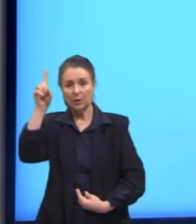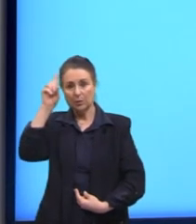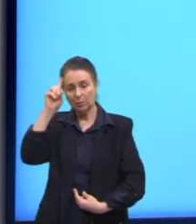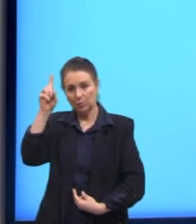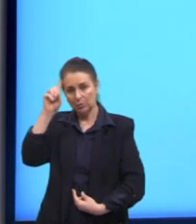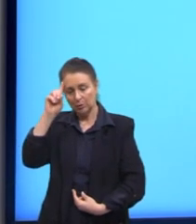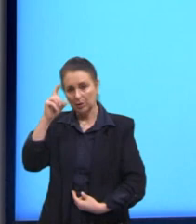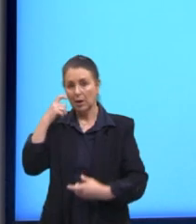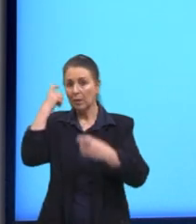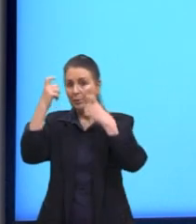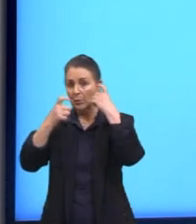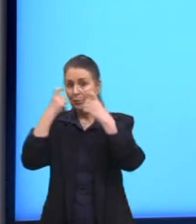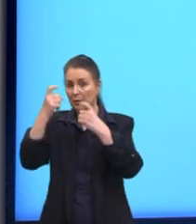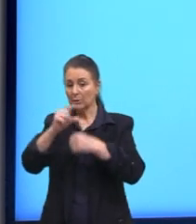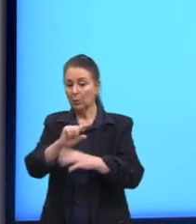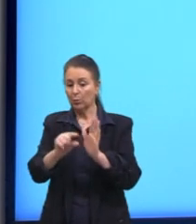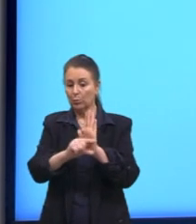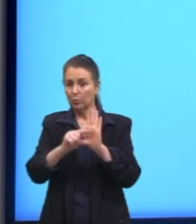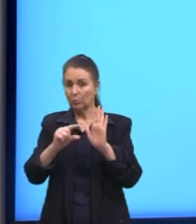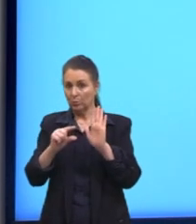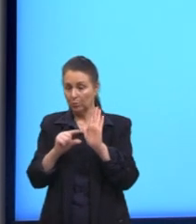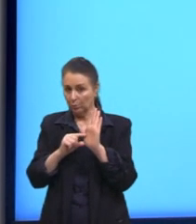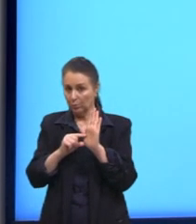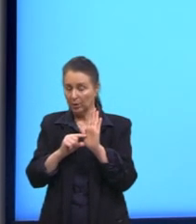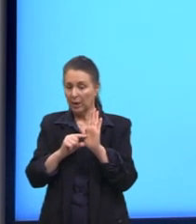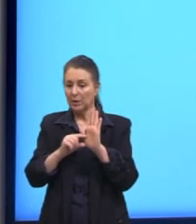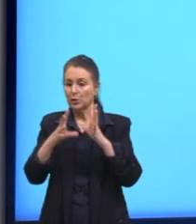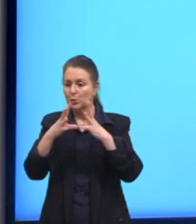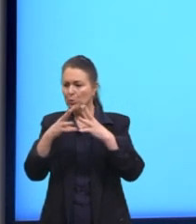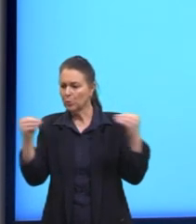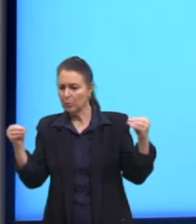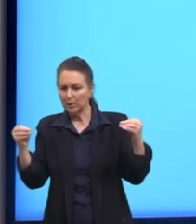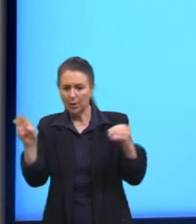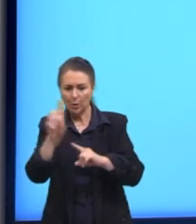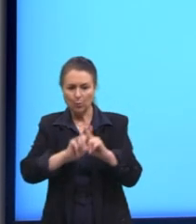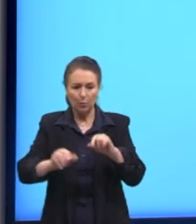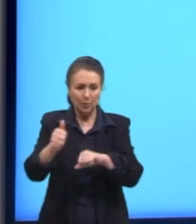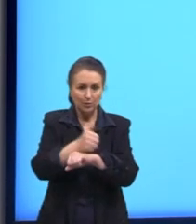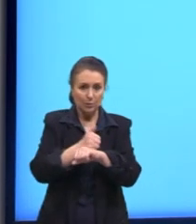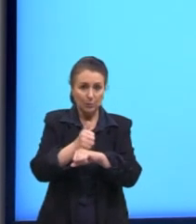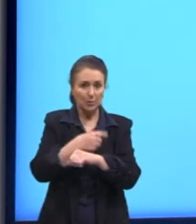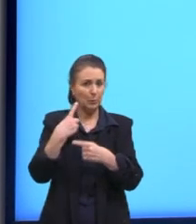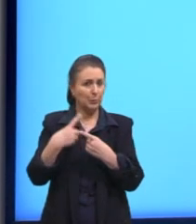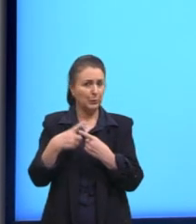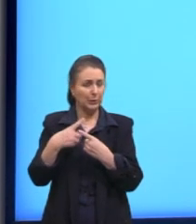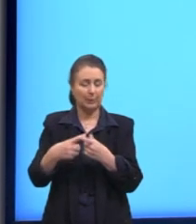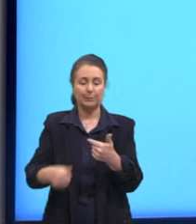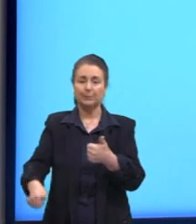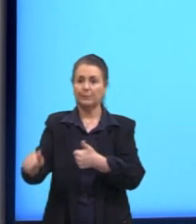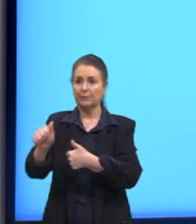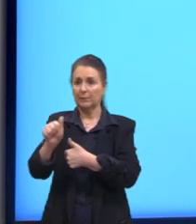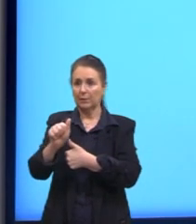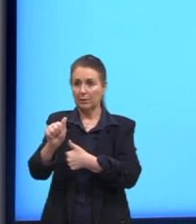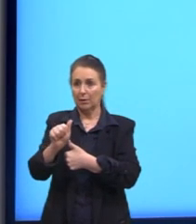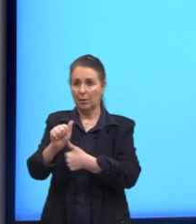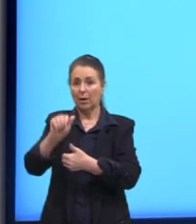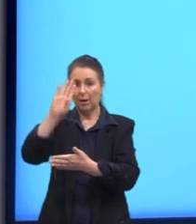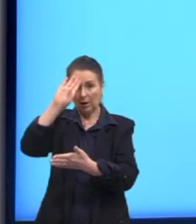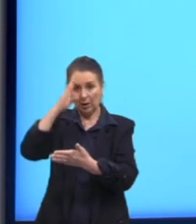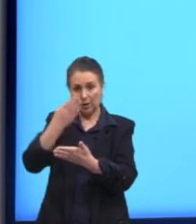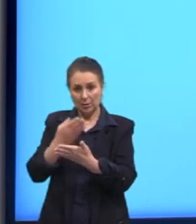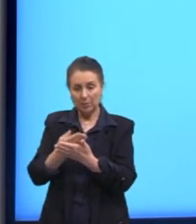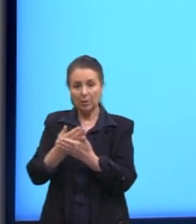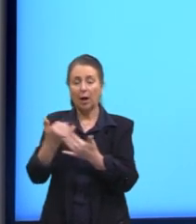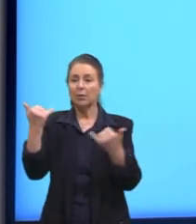preocupação do autor acerca do desaparecimento de determinadas profissões deve-se. Letra A, a confiabilidade